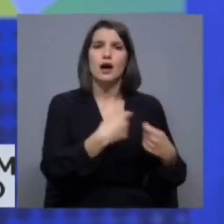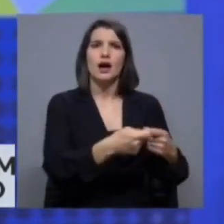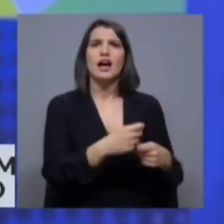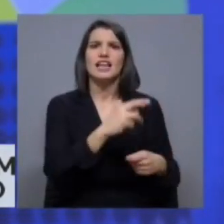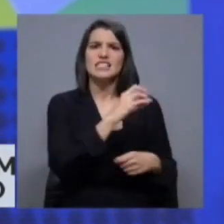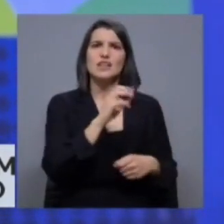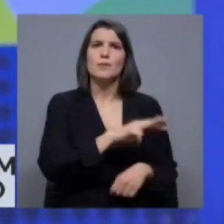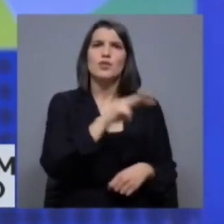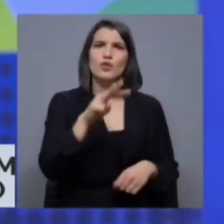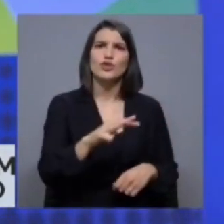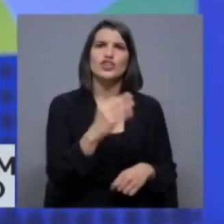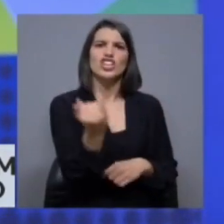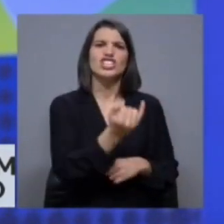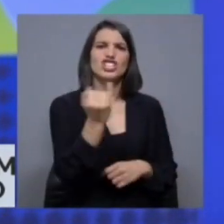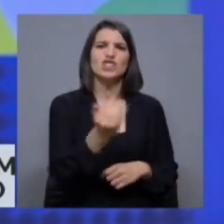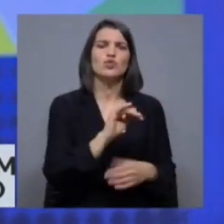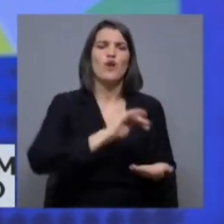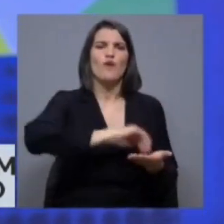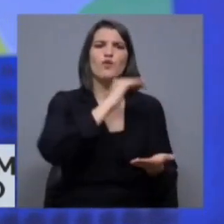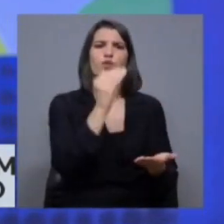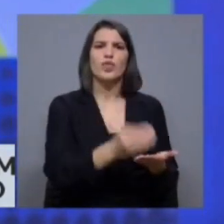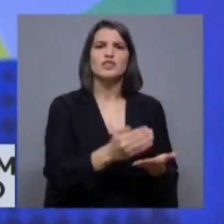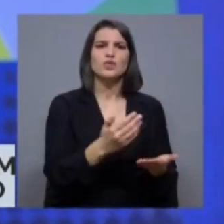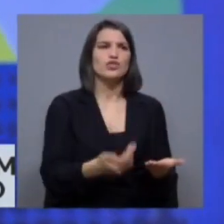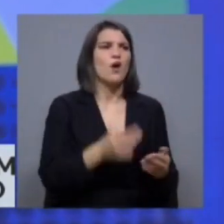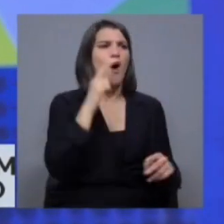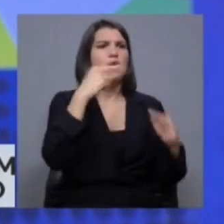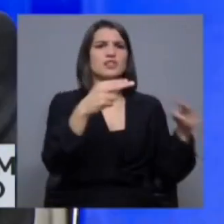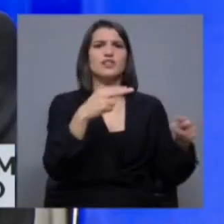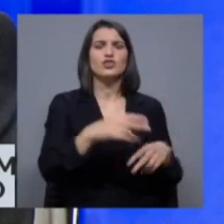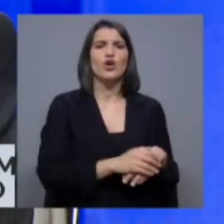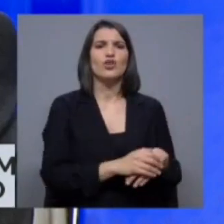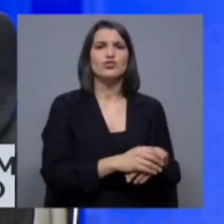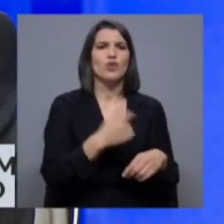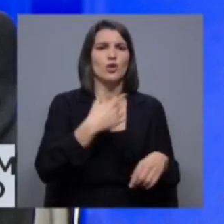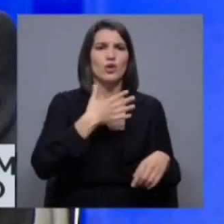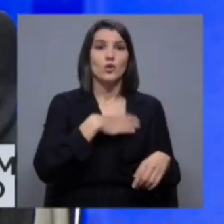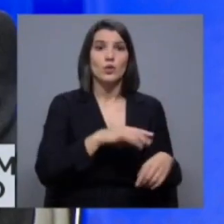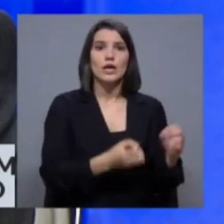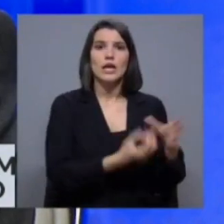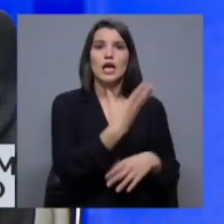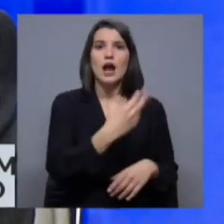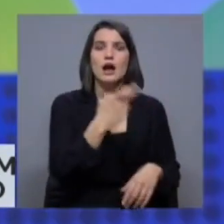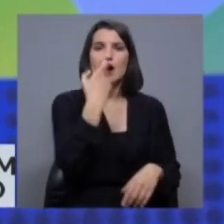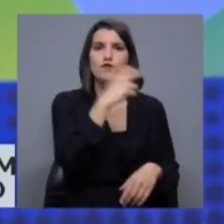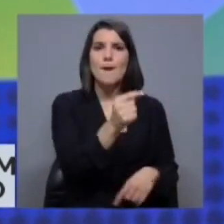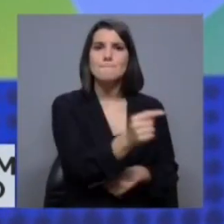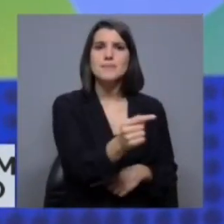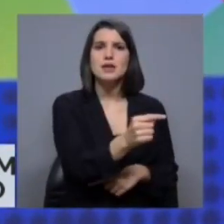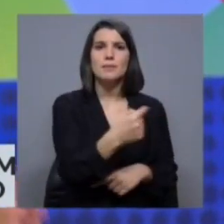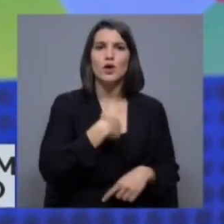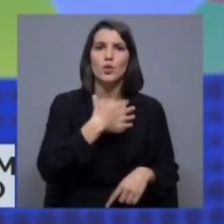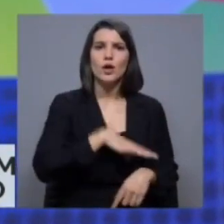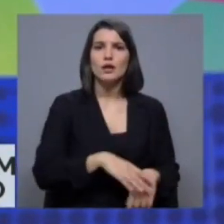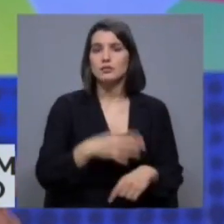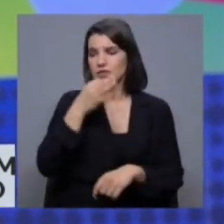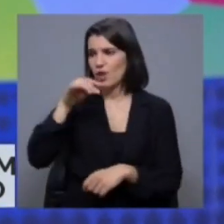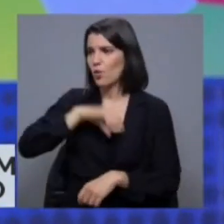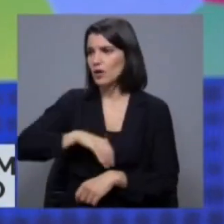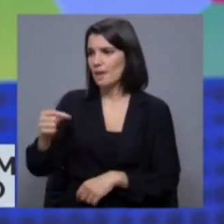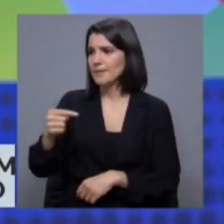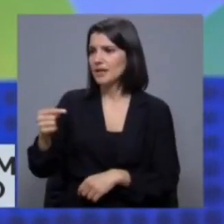Fundações institutos e Observatório e o que eu queria não só conseguimos criar uma forma de nós temos que criar alguma forma mínima né Mas isso